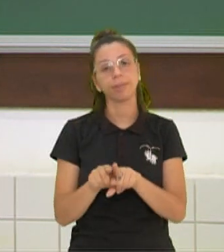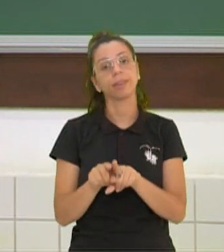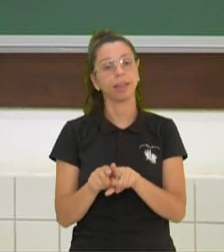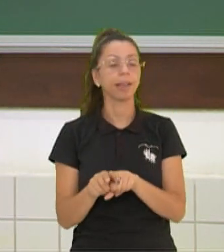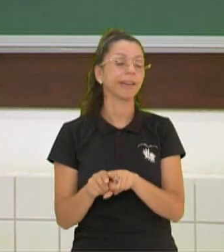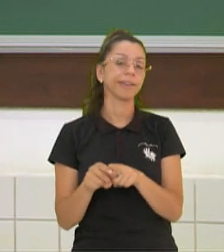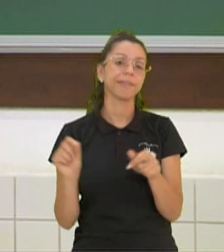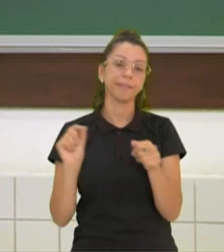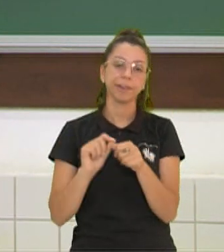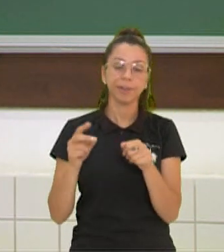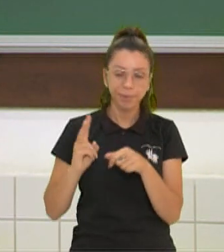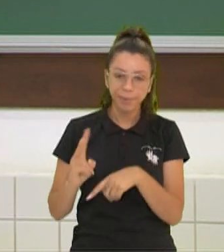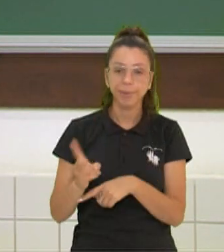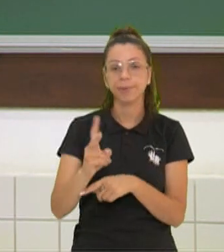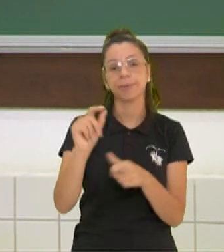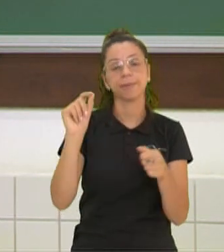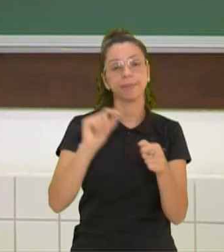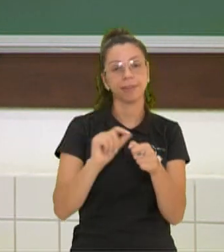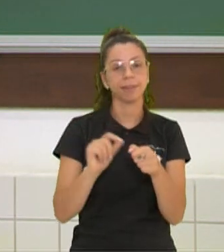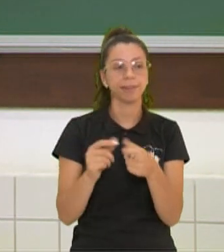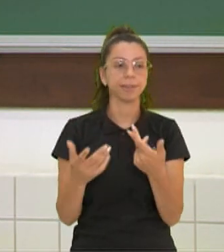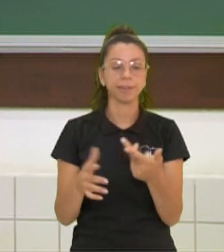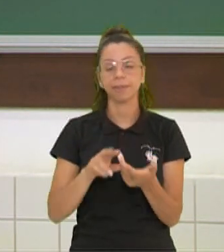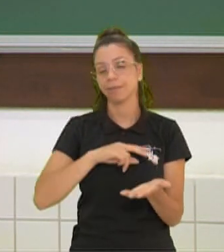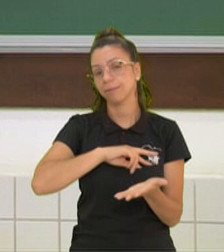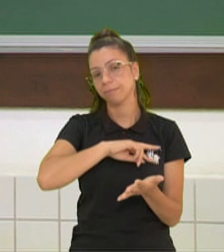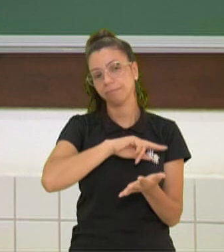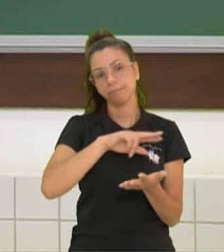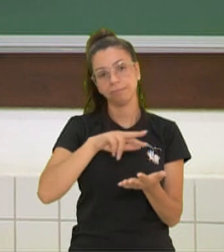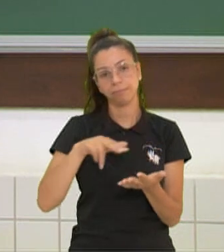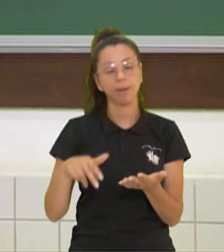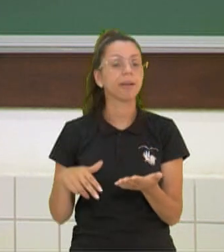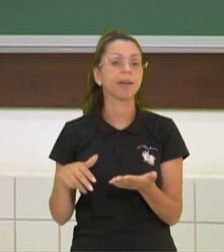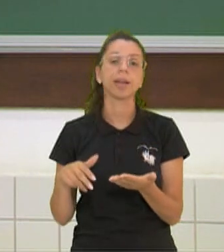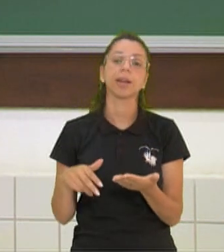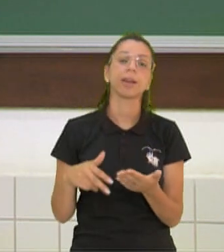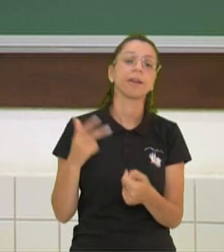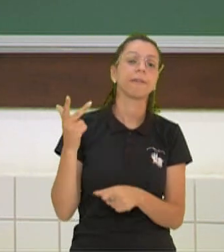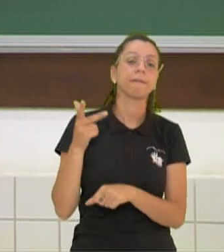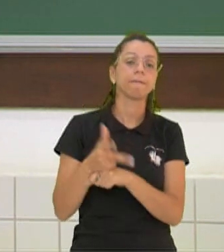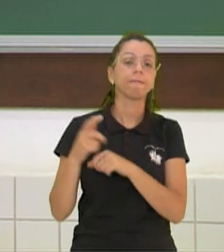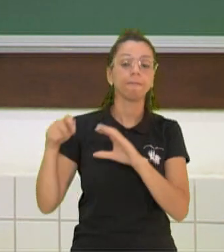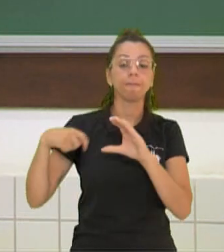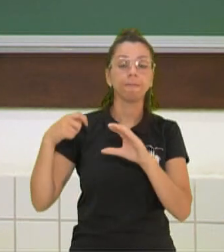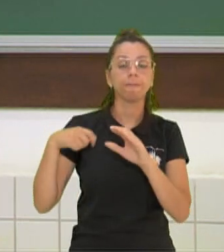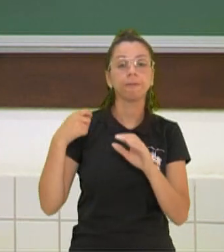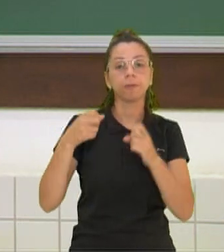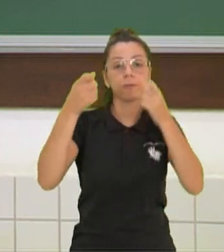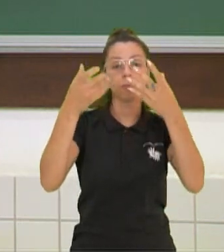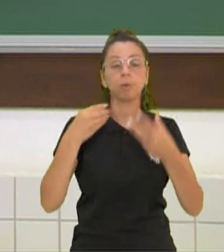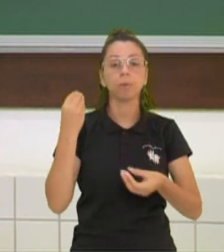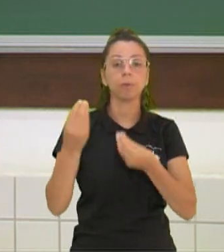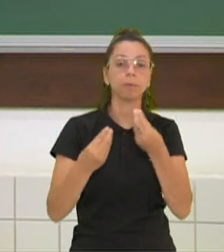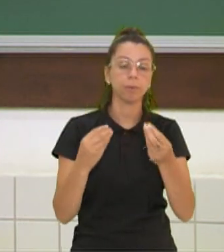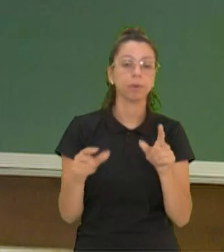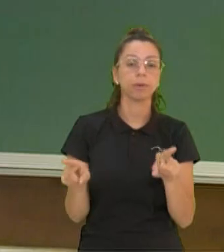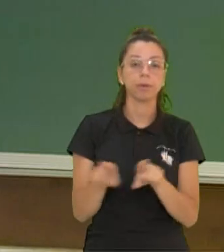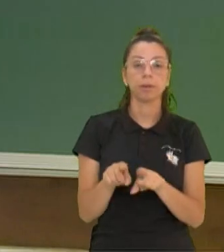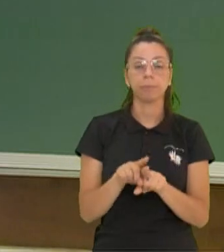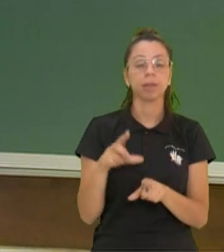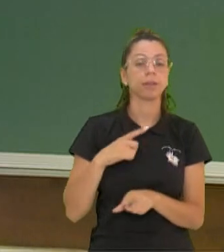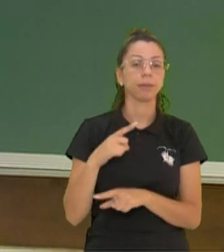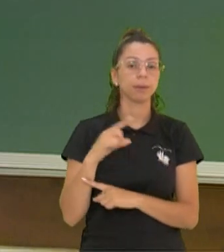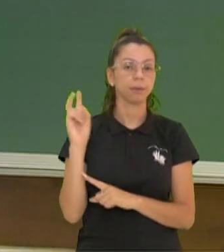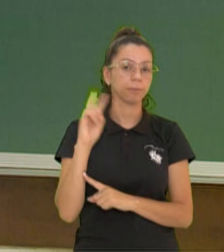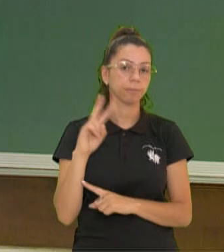apaixona e continua fazendo a Abayomi, né? Não é à toa que tem muitos vídeos falando sobre a Abayomi, e inclusive tem histórias,